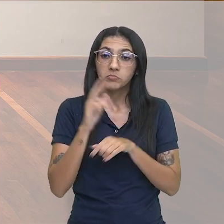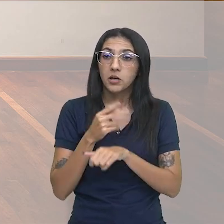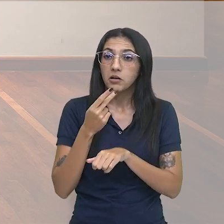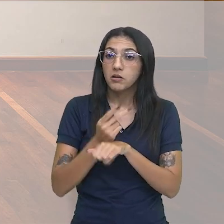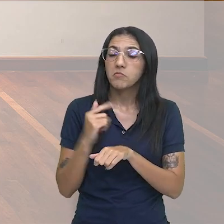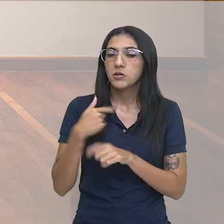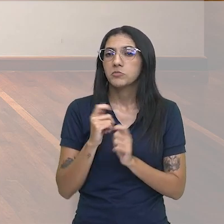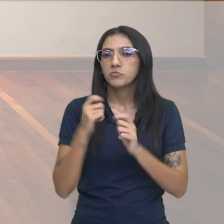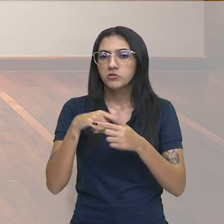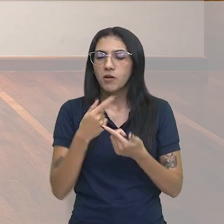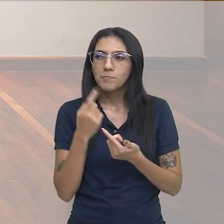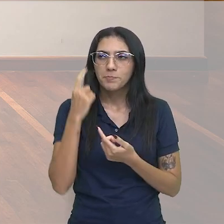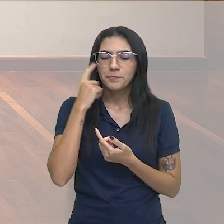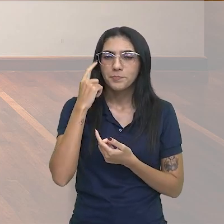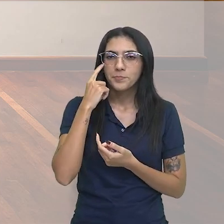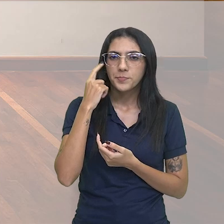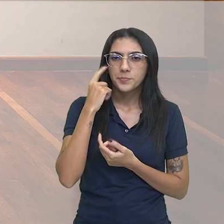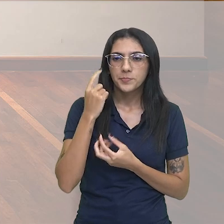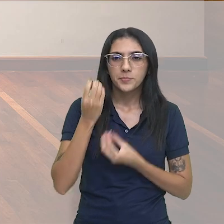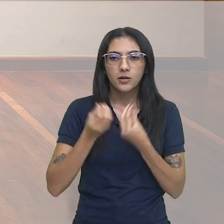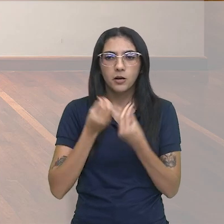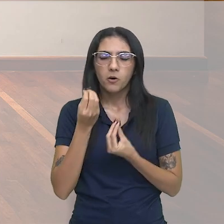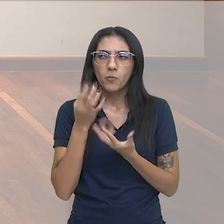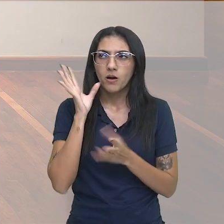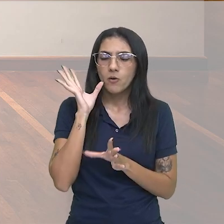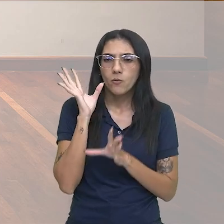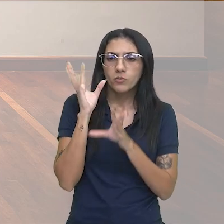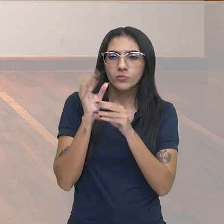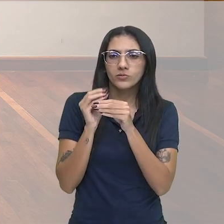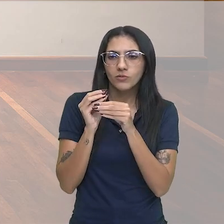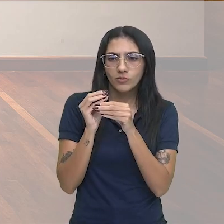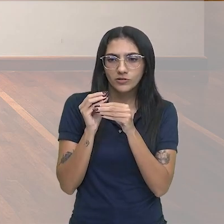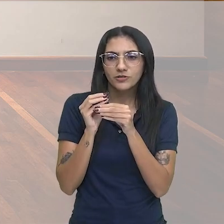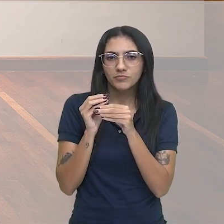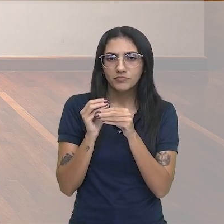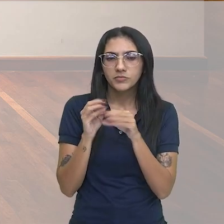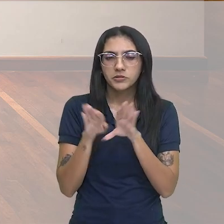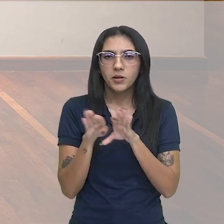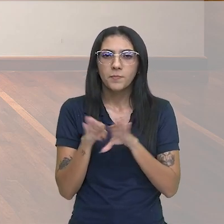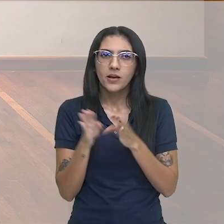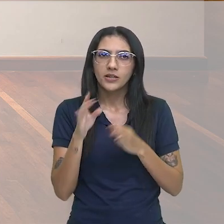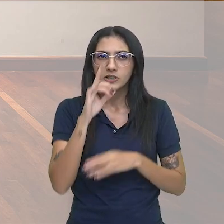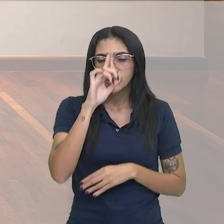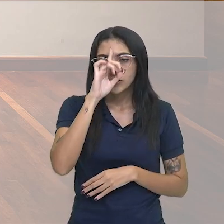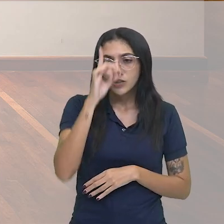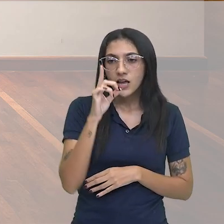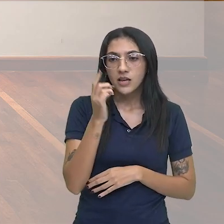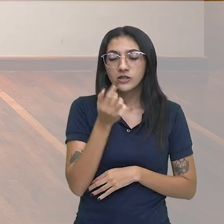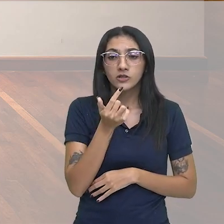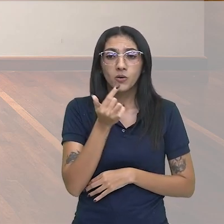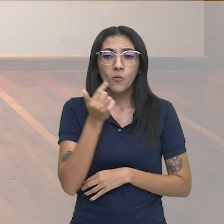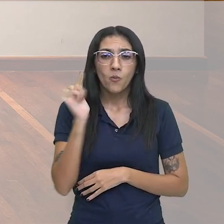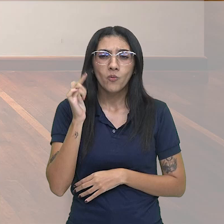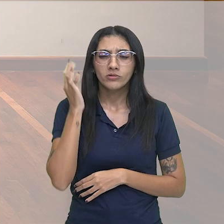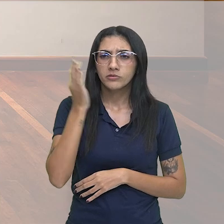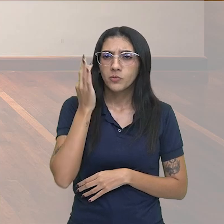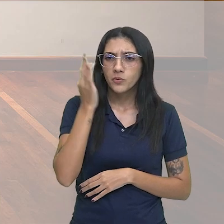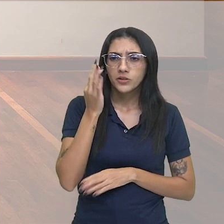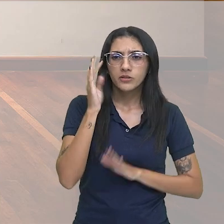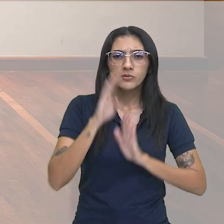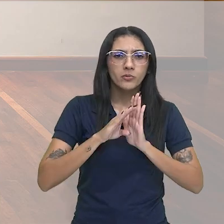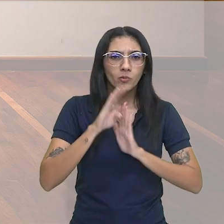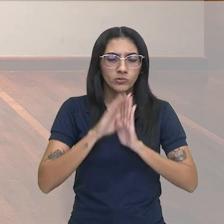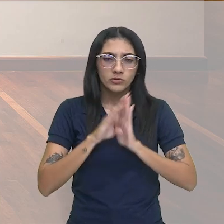tirar, né, conclusões de outros, né, de outras situações,